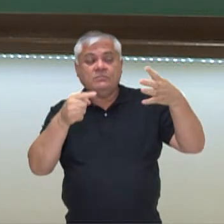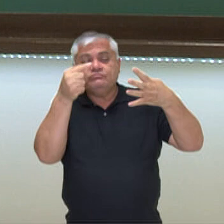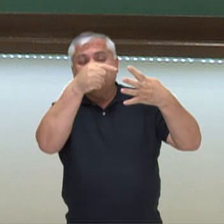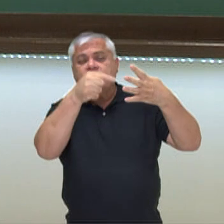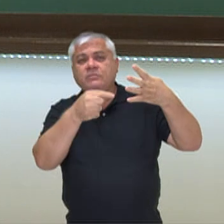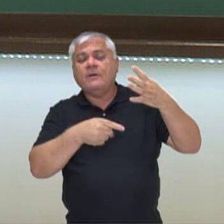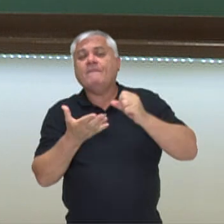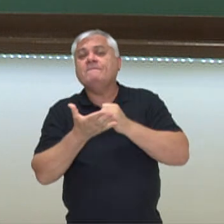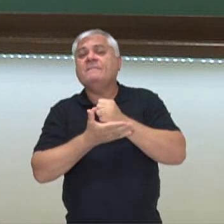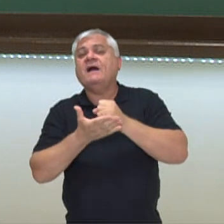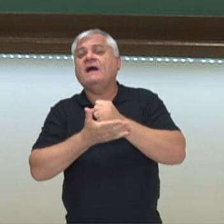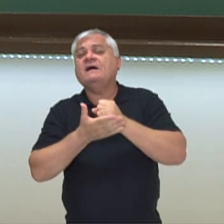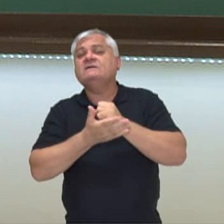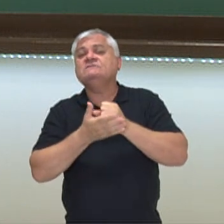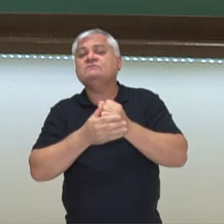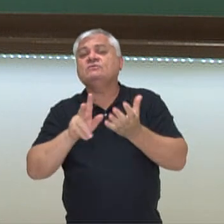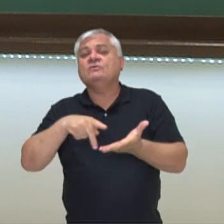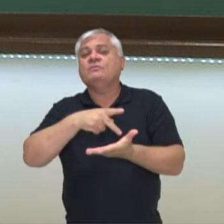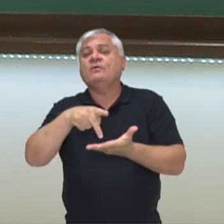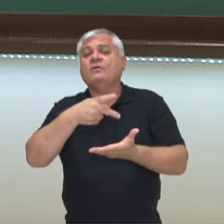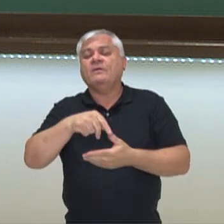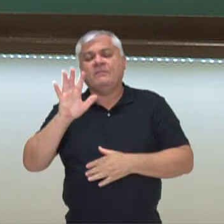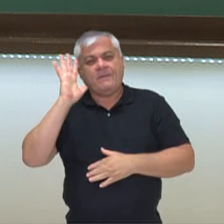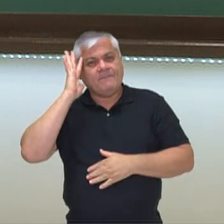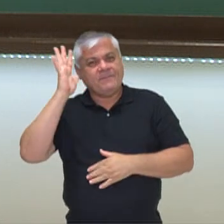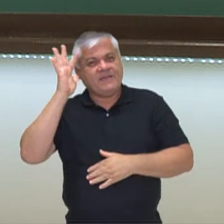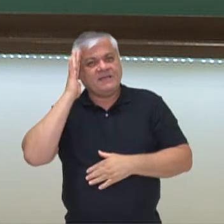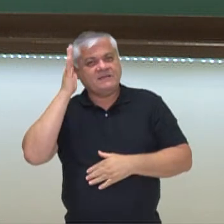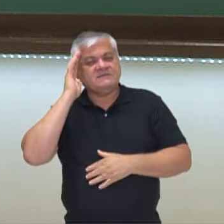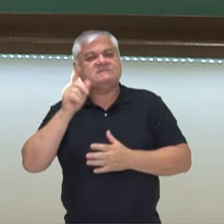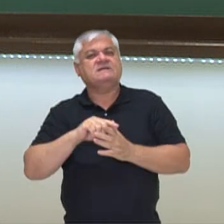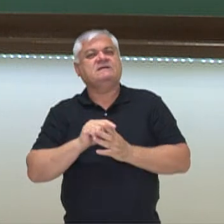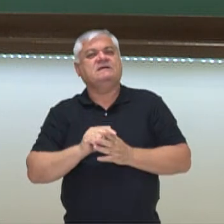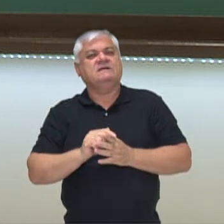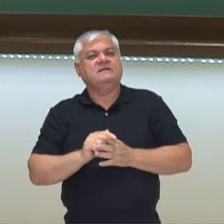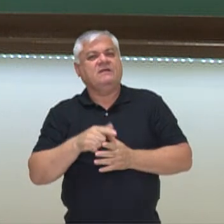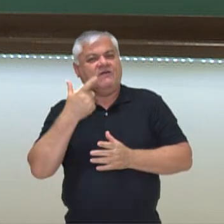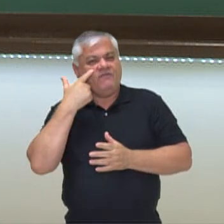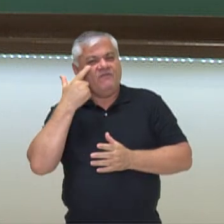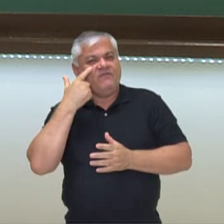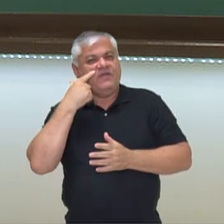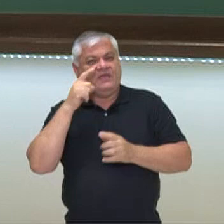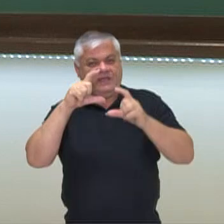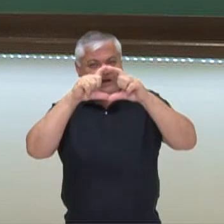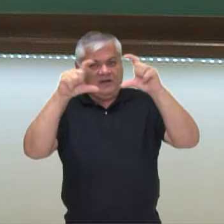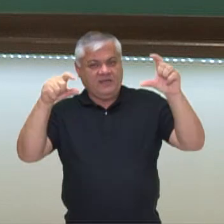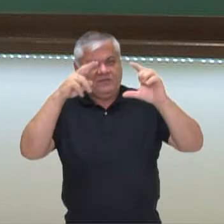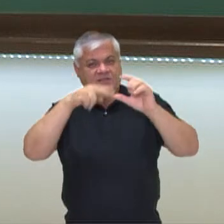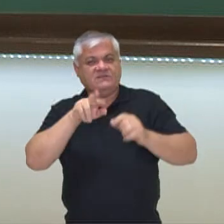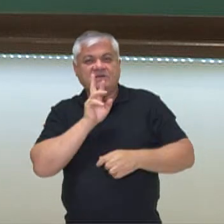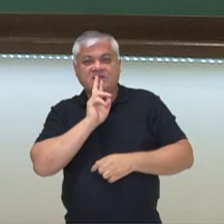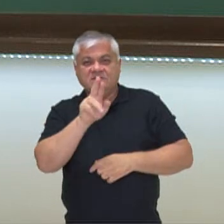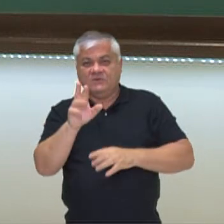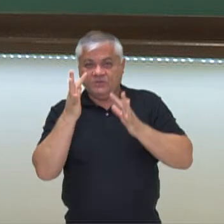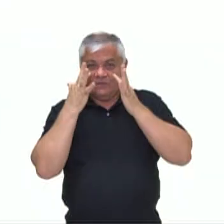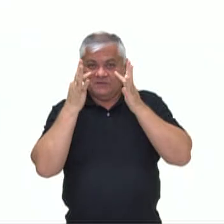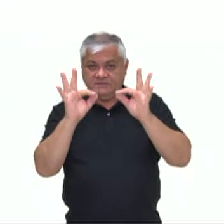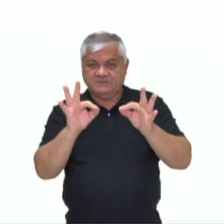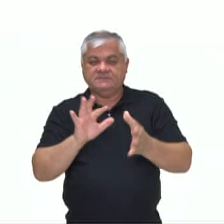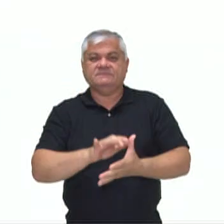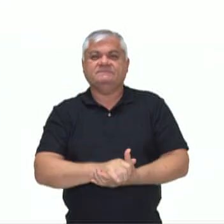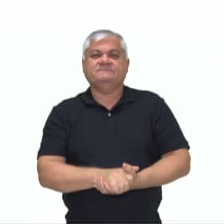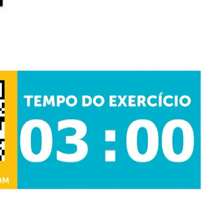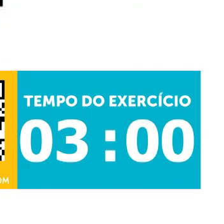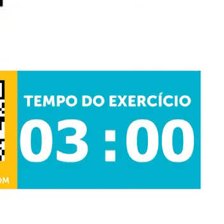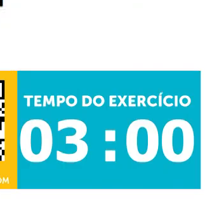elementos básicos de um poema? Pensa bem, acompanha o texto e responde com atenção.